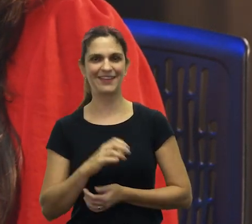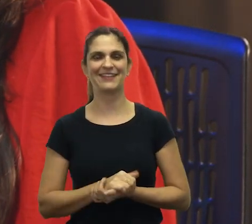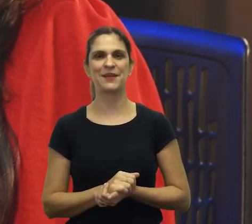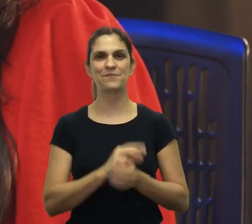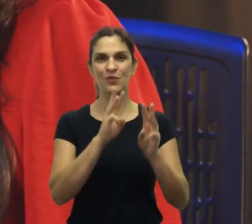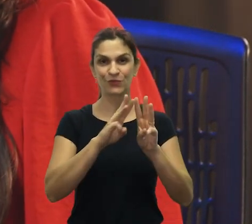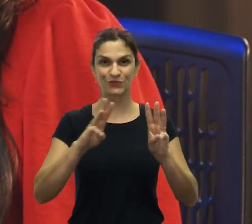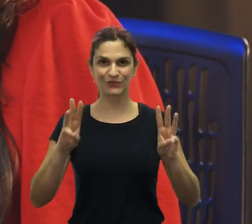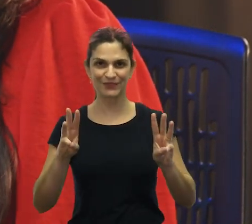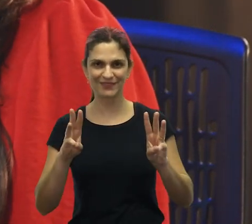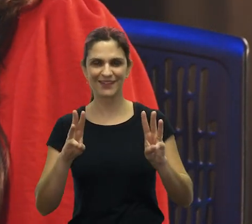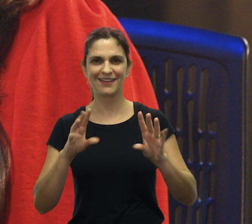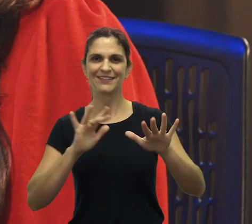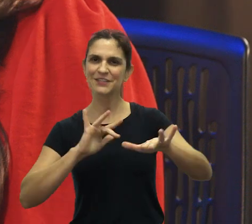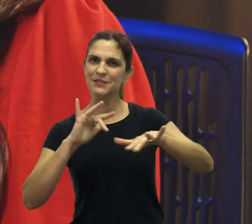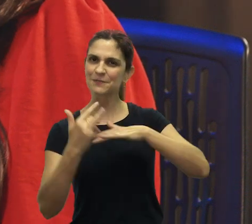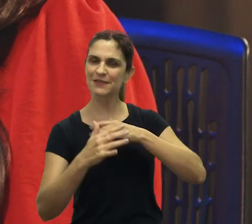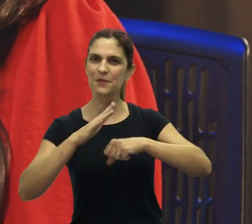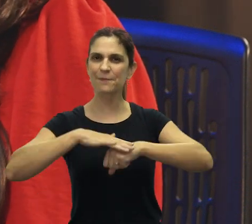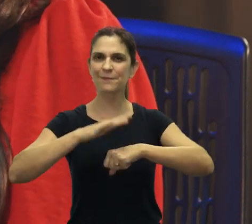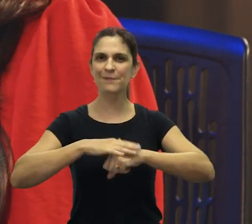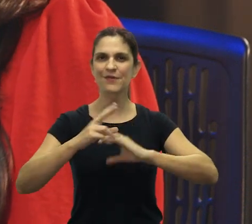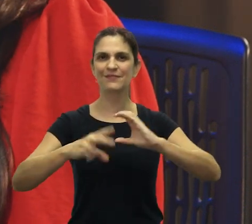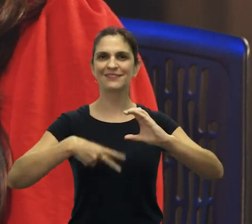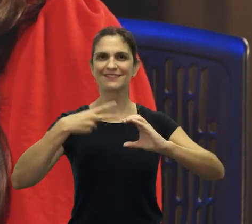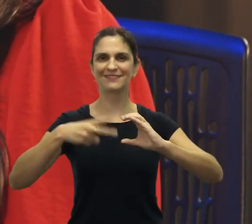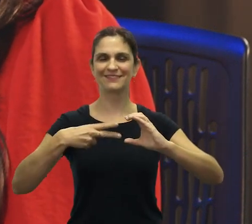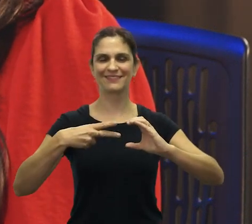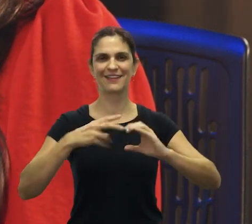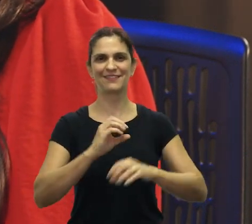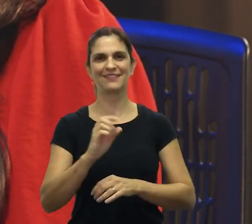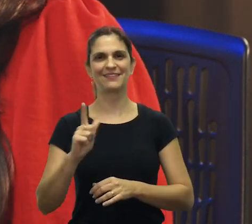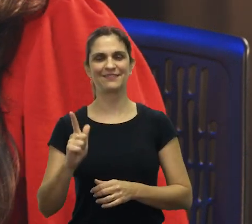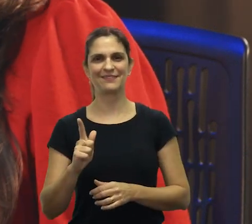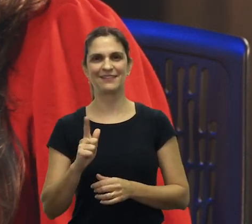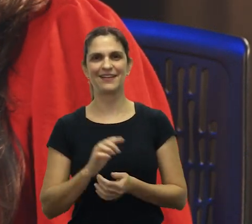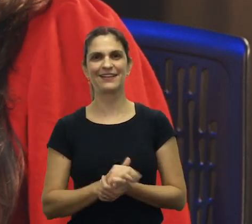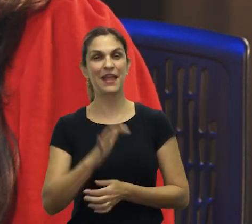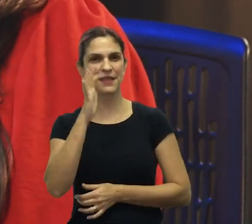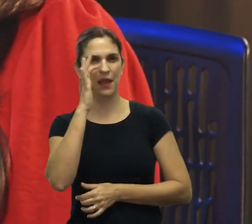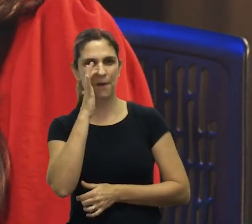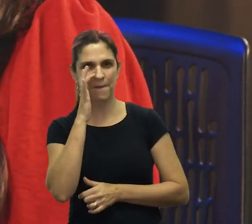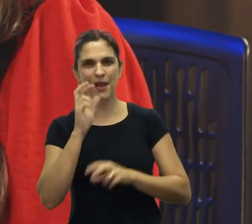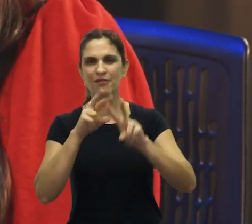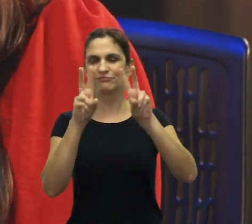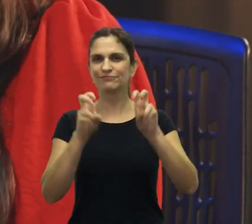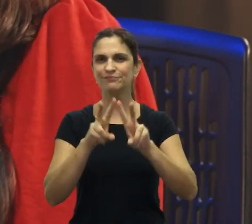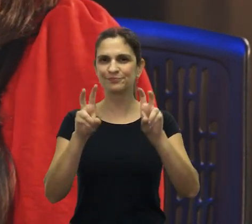Aproveita e acesse o site e as redes sociais da Câmara Municipal e fique por